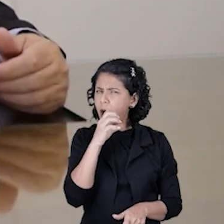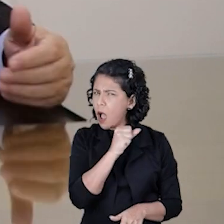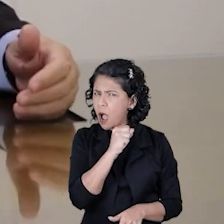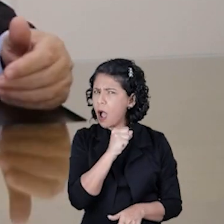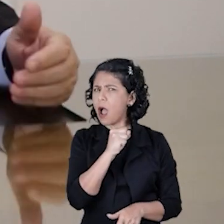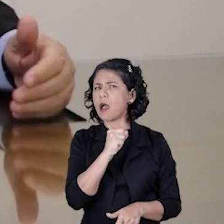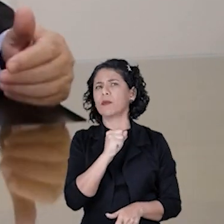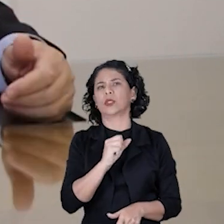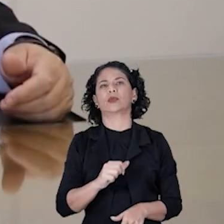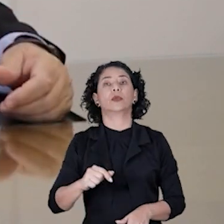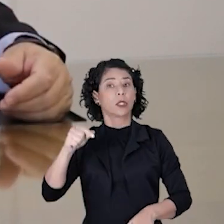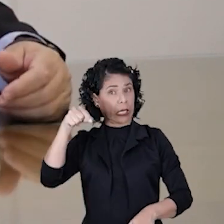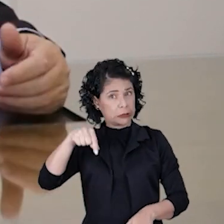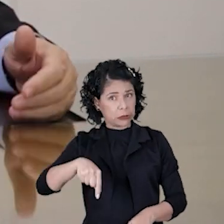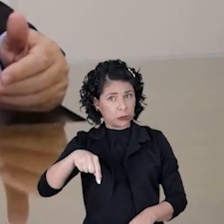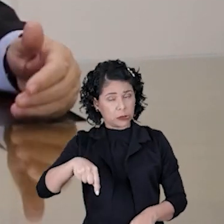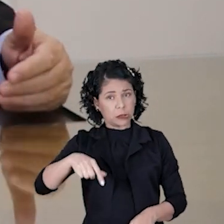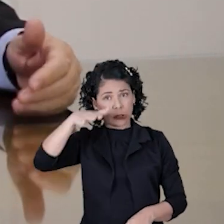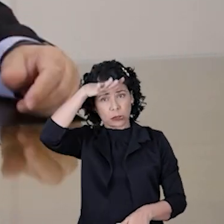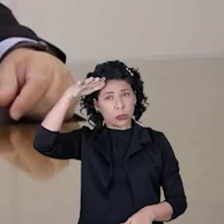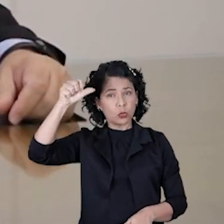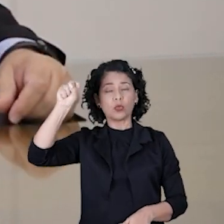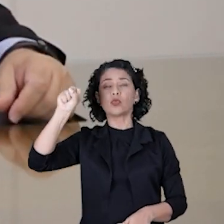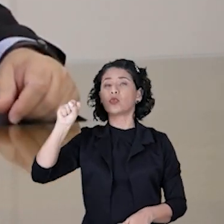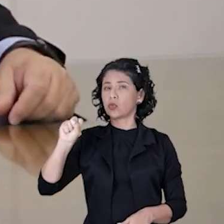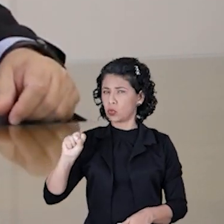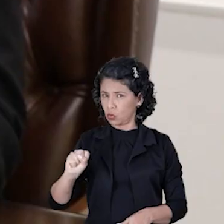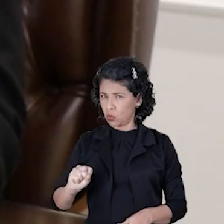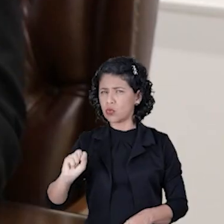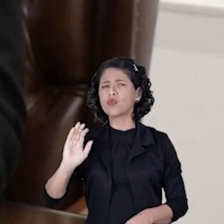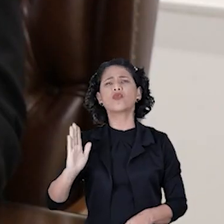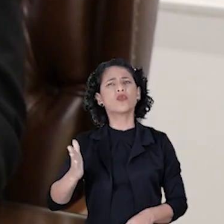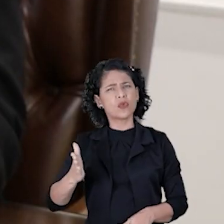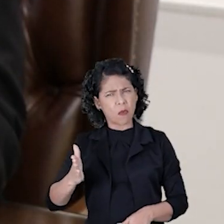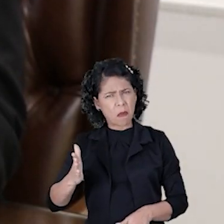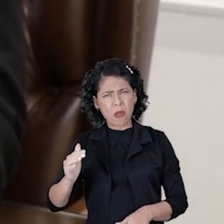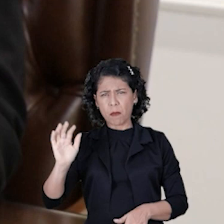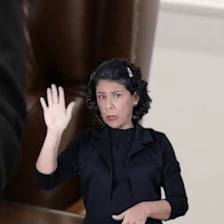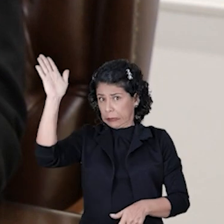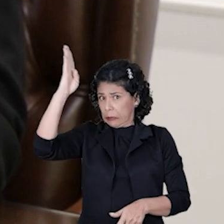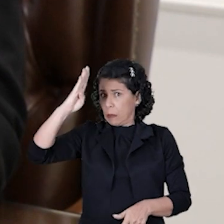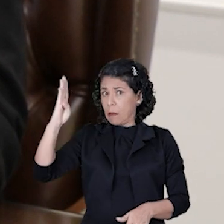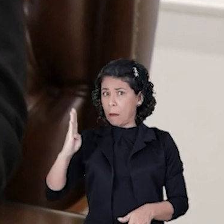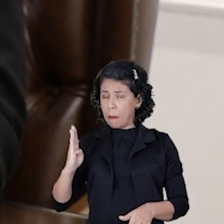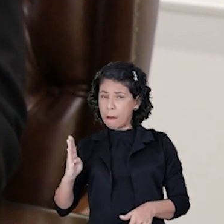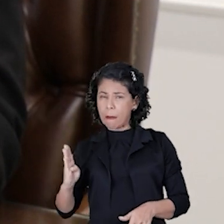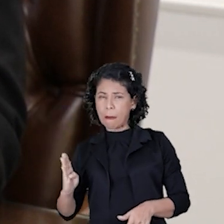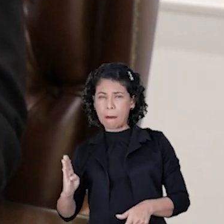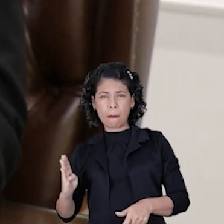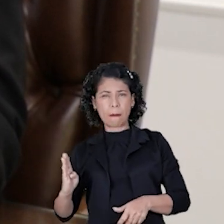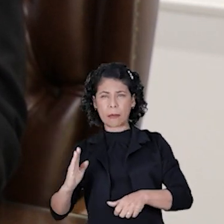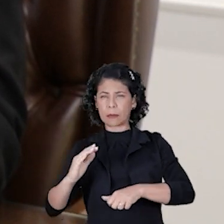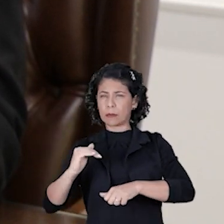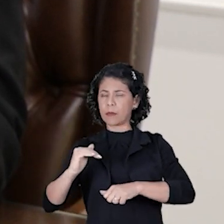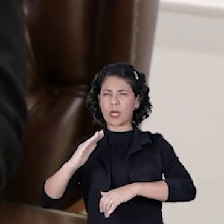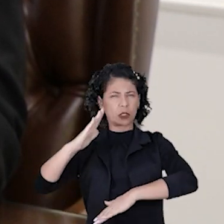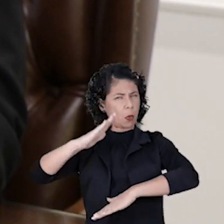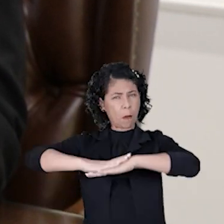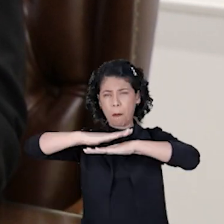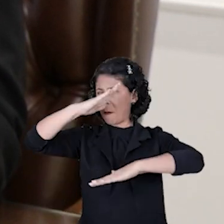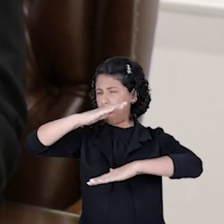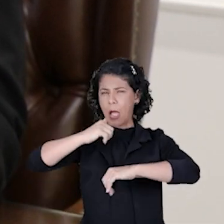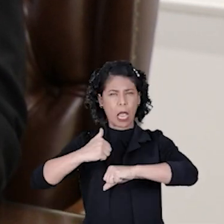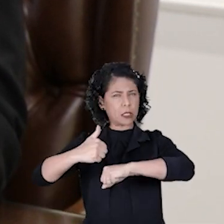dar uma demonstração de que é possível transformar a justiça em algo mais célere do que já é, em regra,